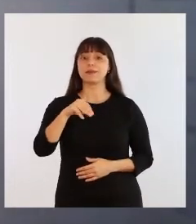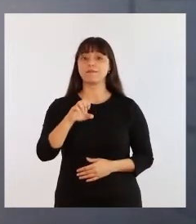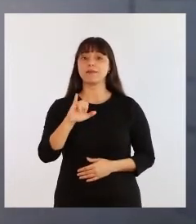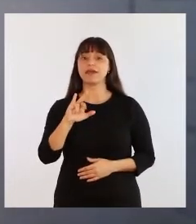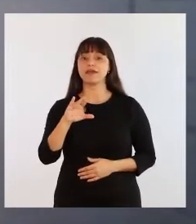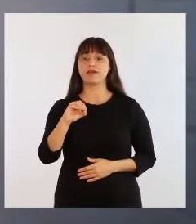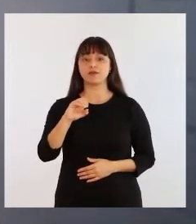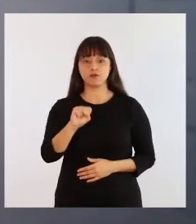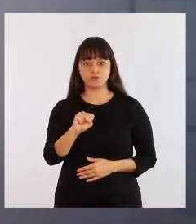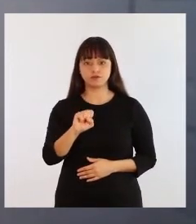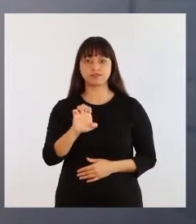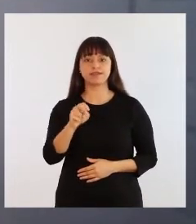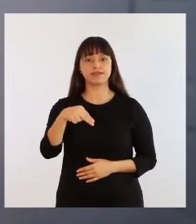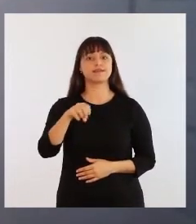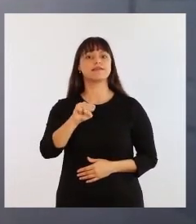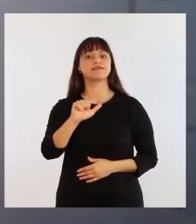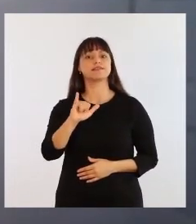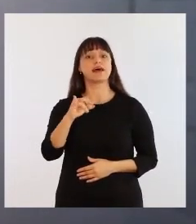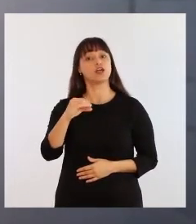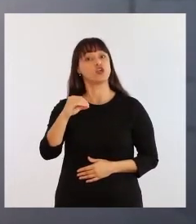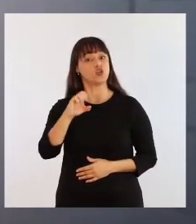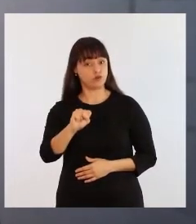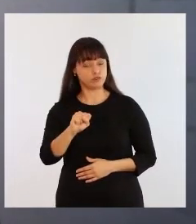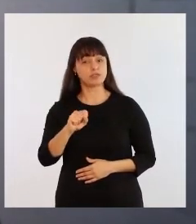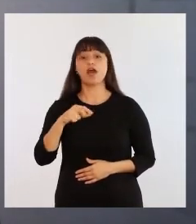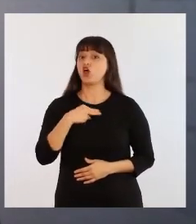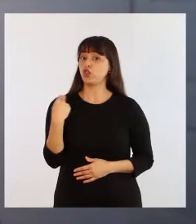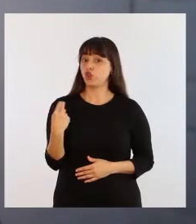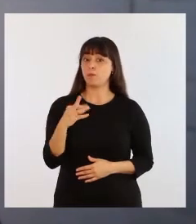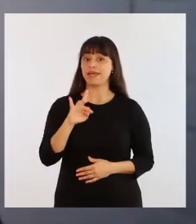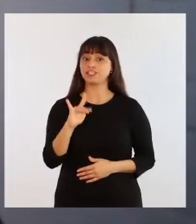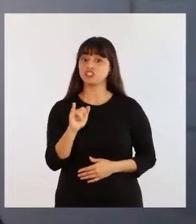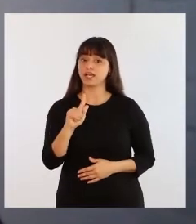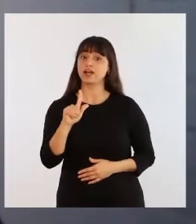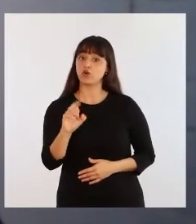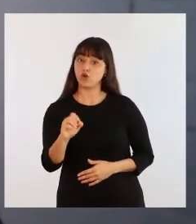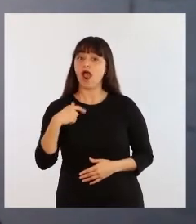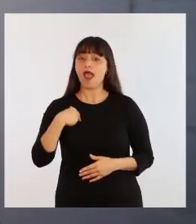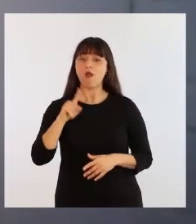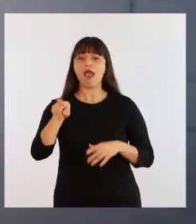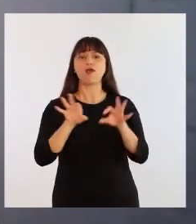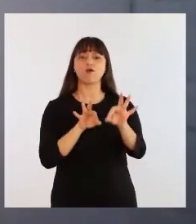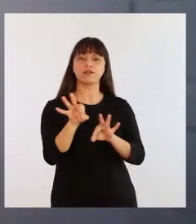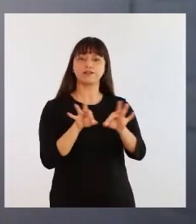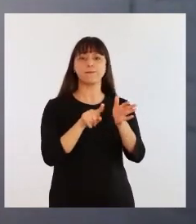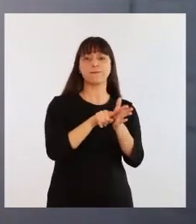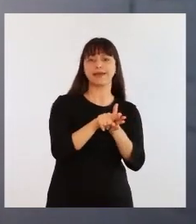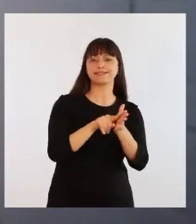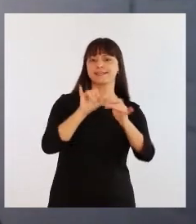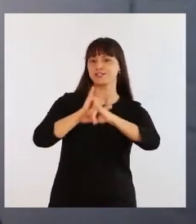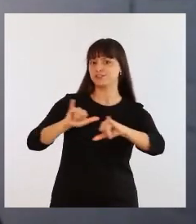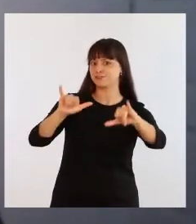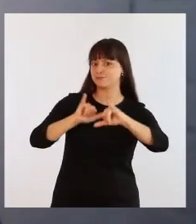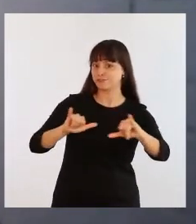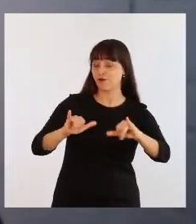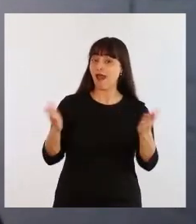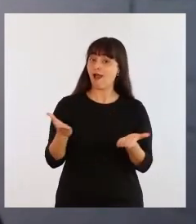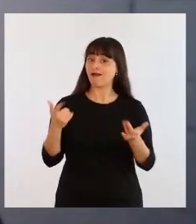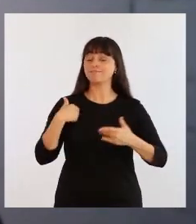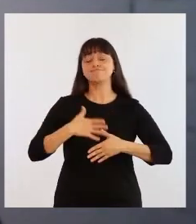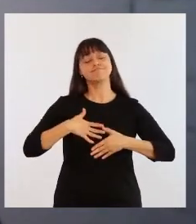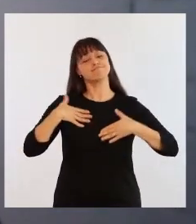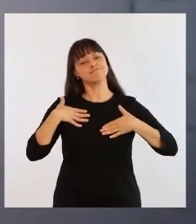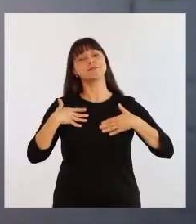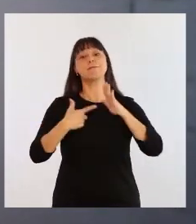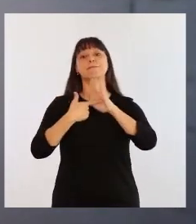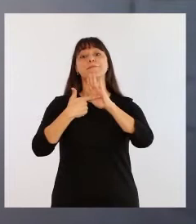de pesquisa e difusão na Fundação Bienal e tenho hoje a alegria de apresentar essa live, que é o